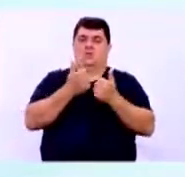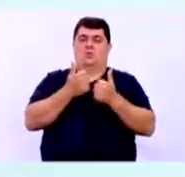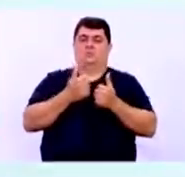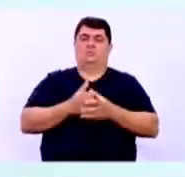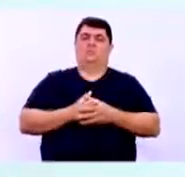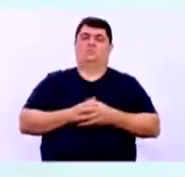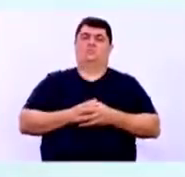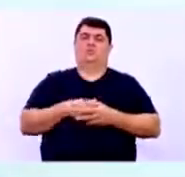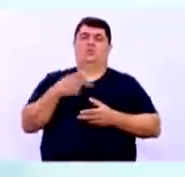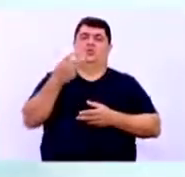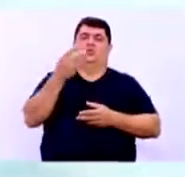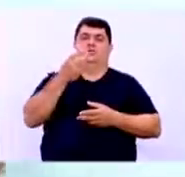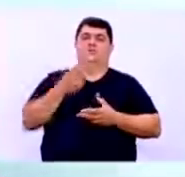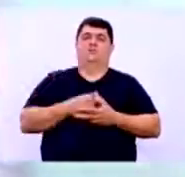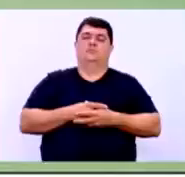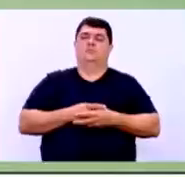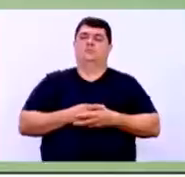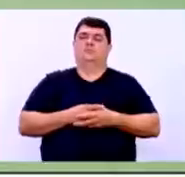lá, questão 2.